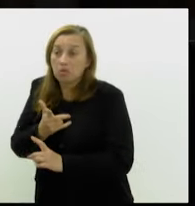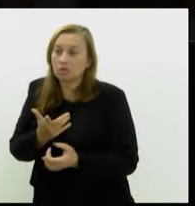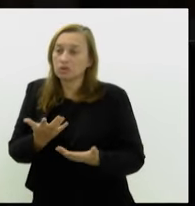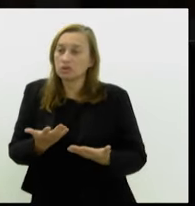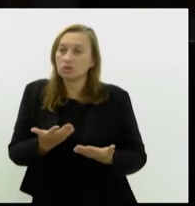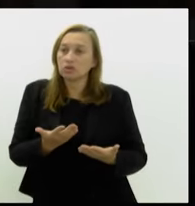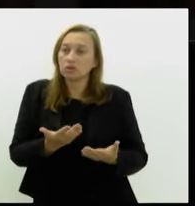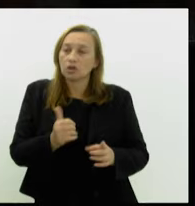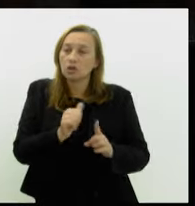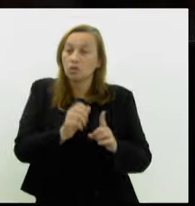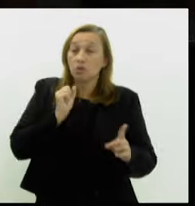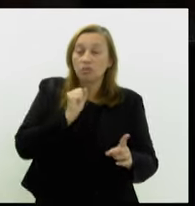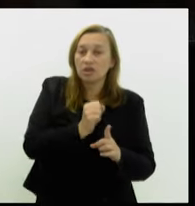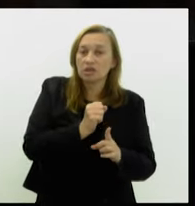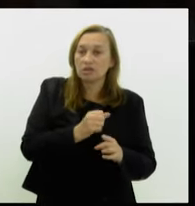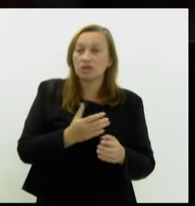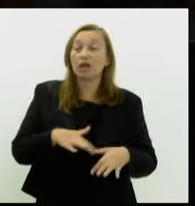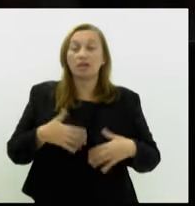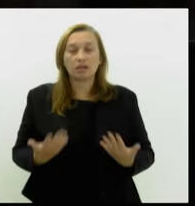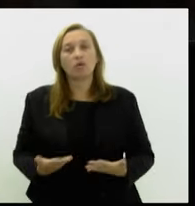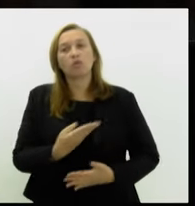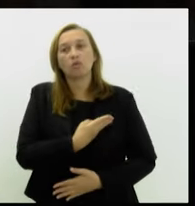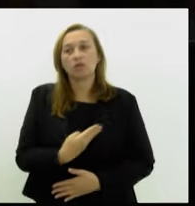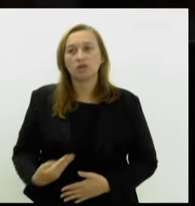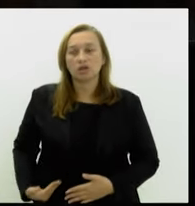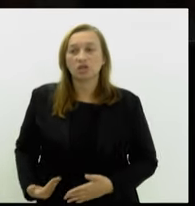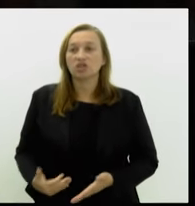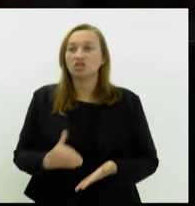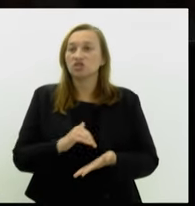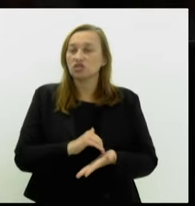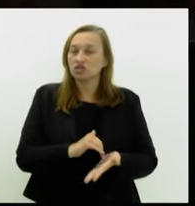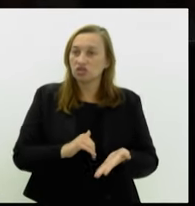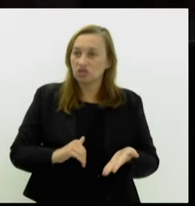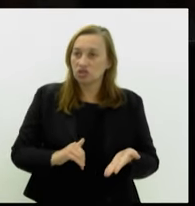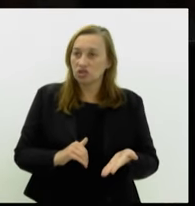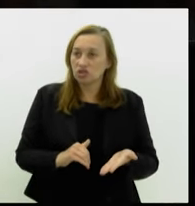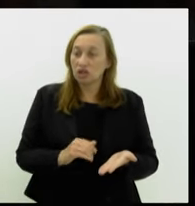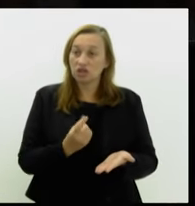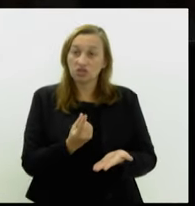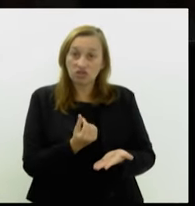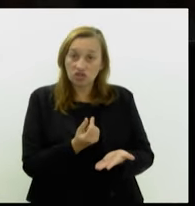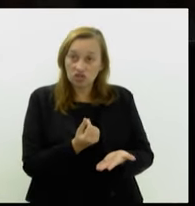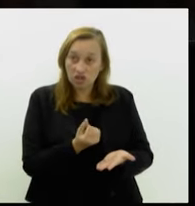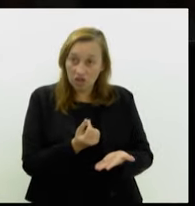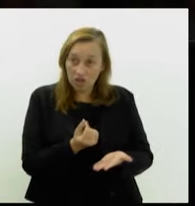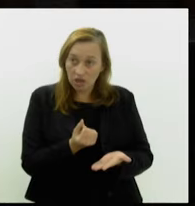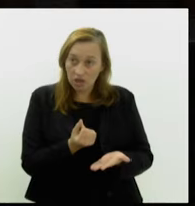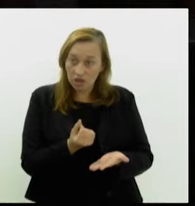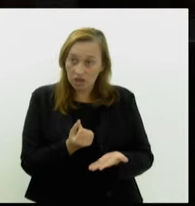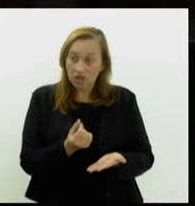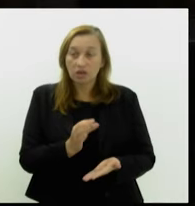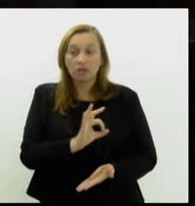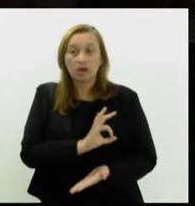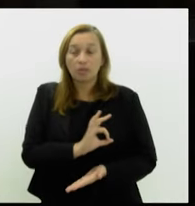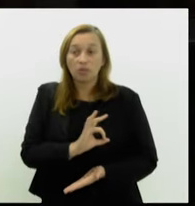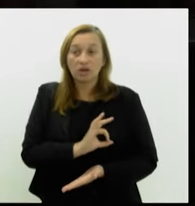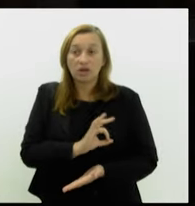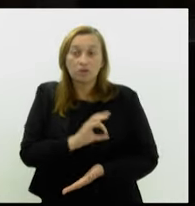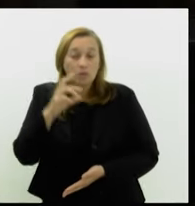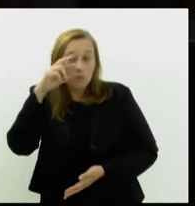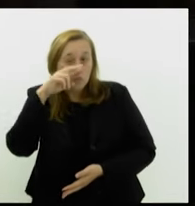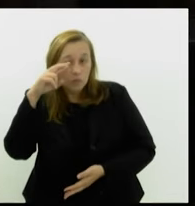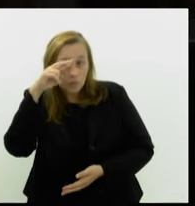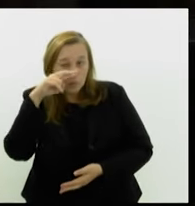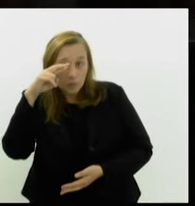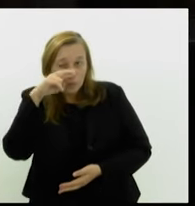os feminicídios. Então, o governador tira recursos daqueles da polícia científica, que é a